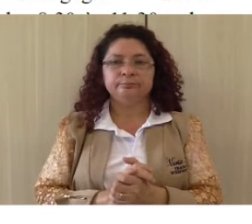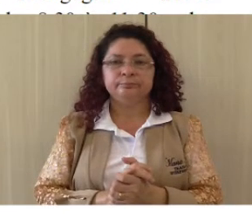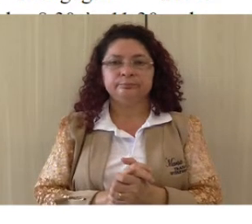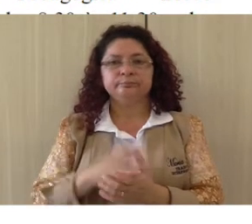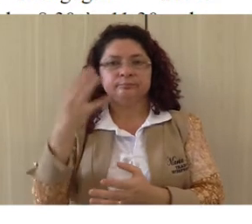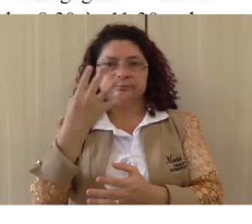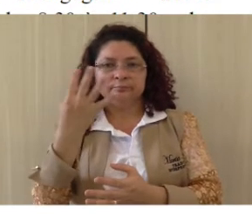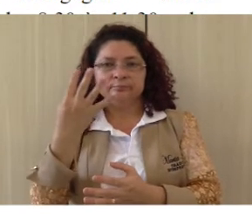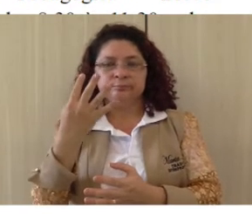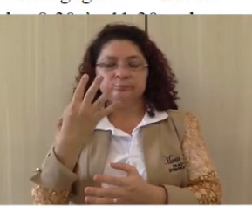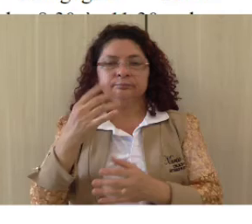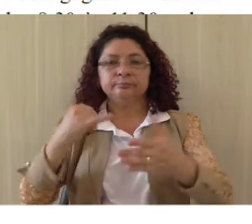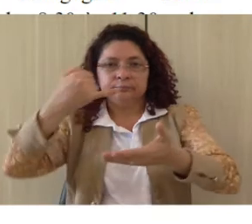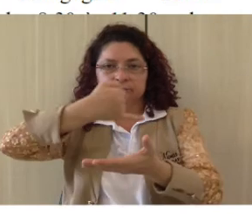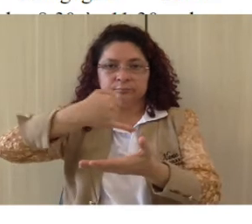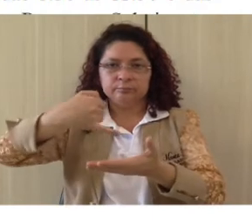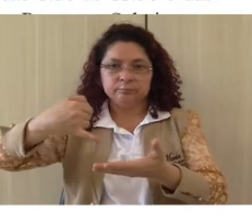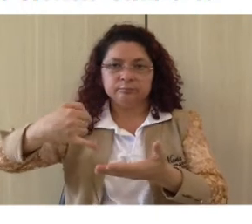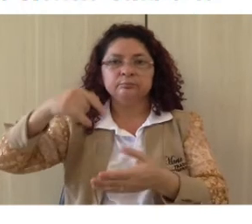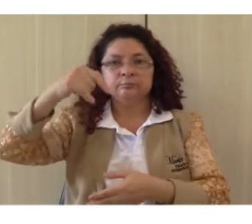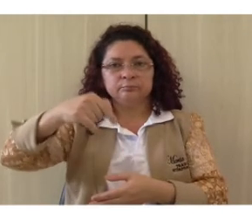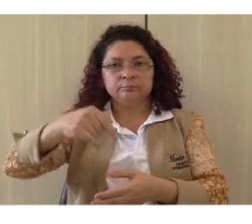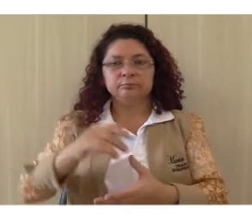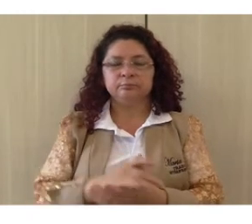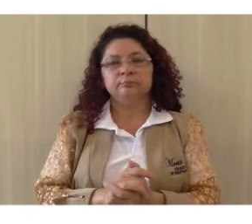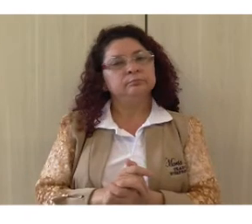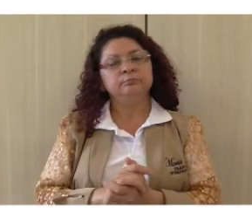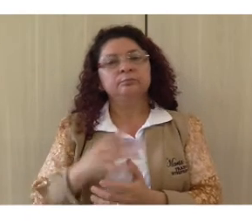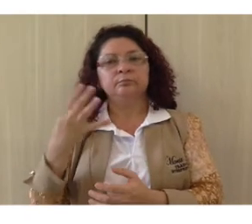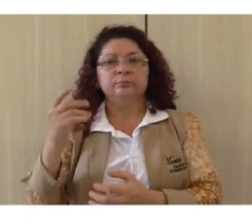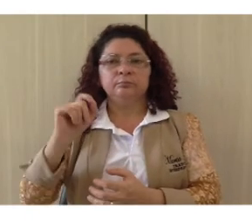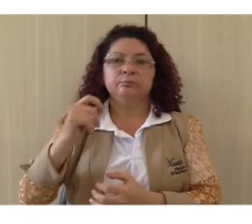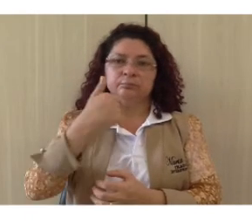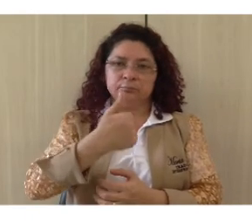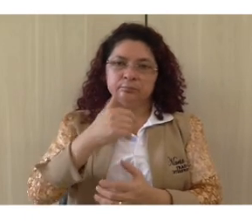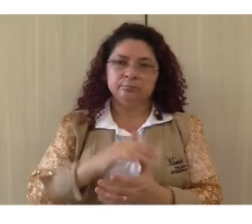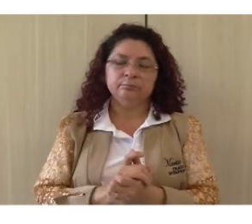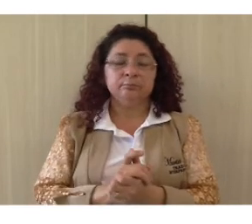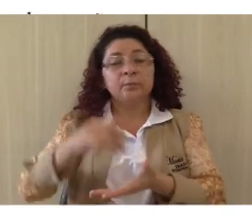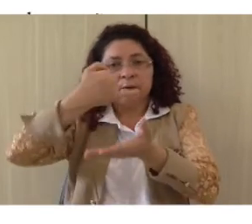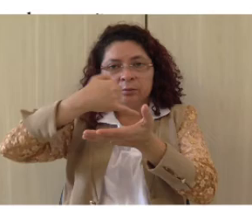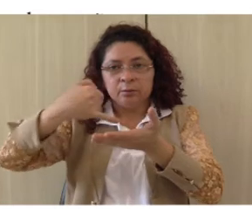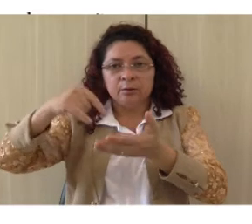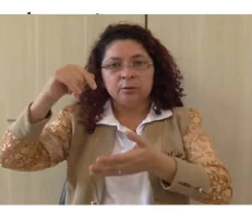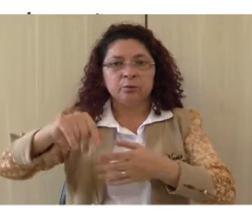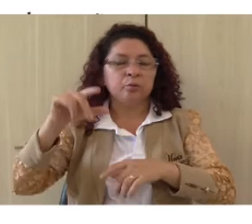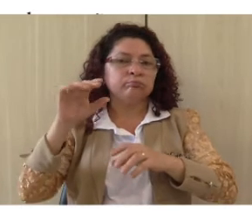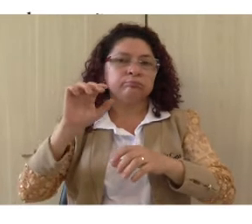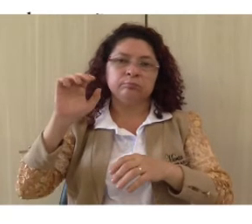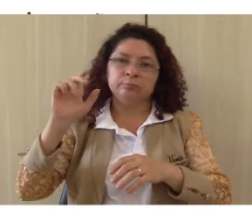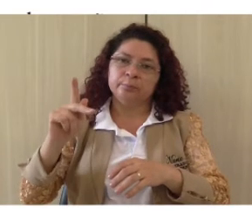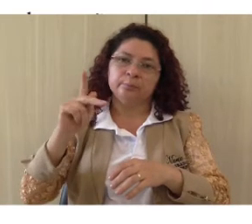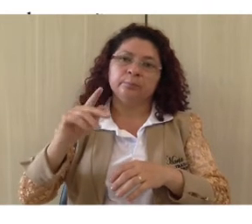Item 4. Da inscrição no processo seletivo. Item 4.1. As inscrições para o processo seletivo